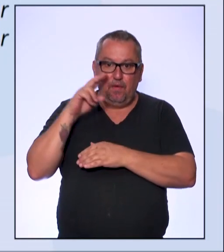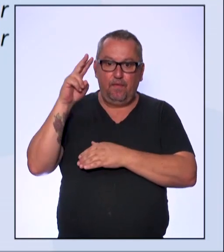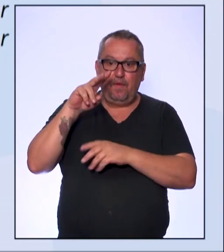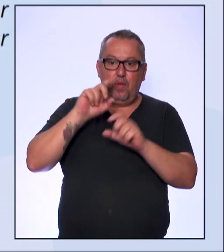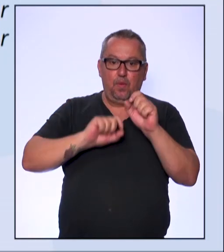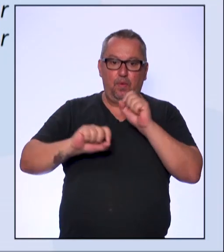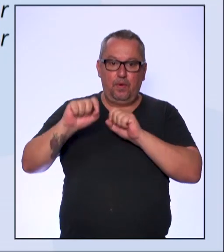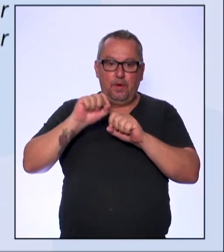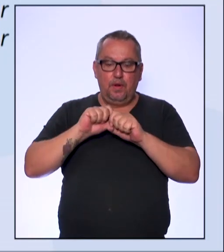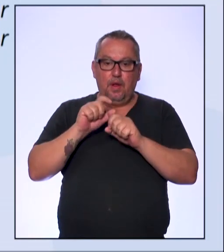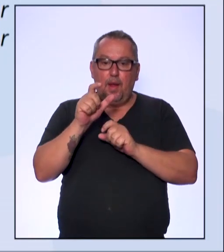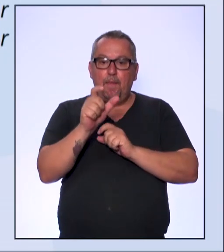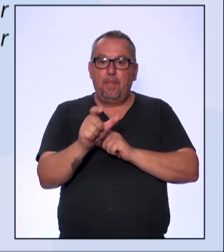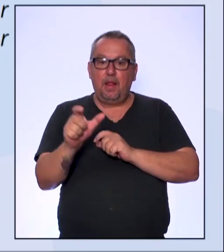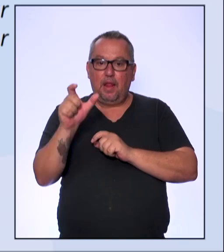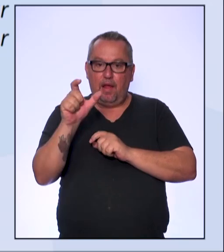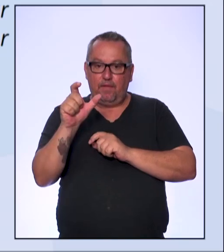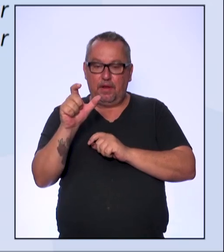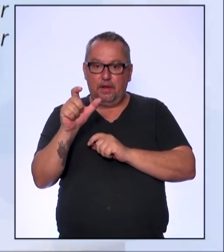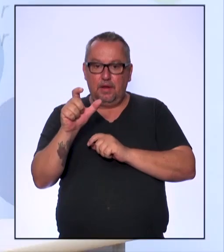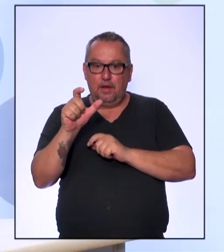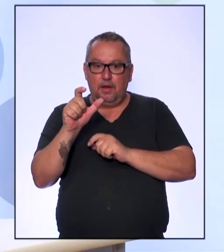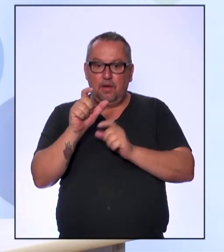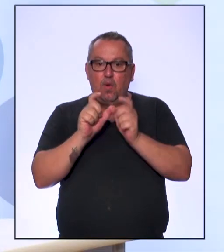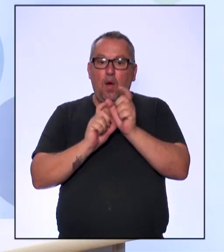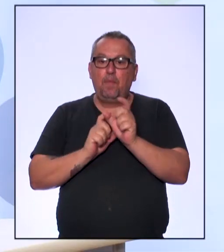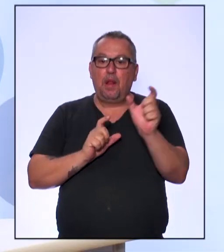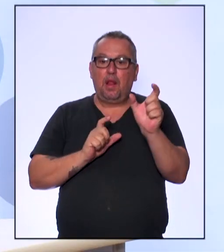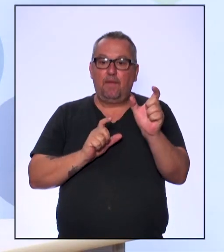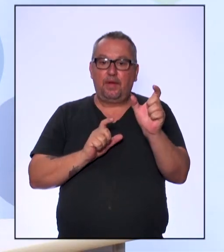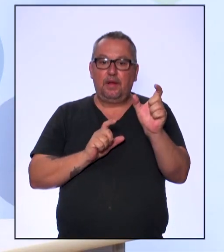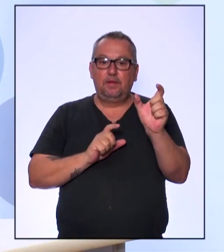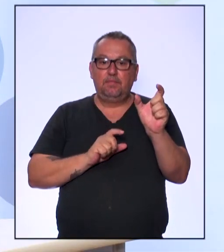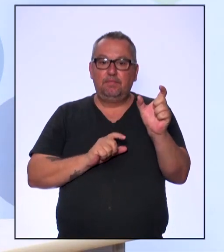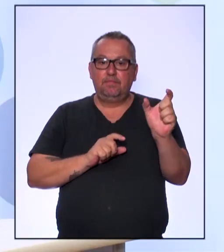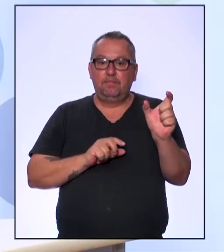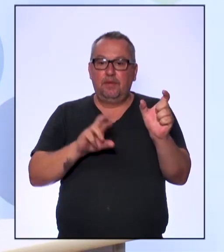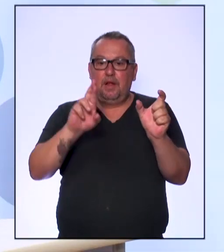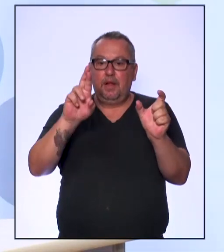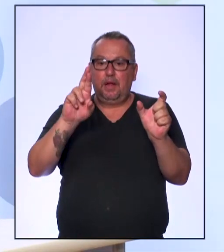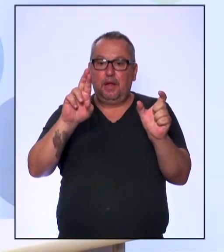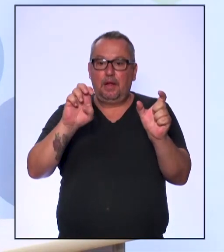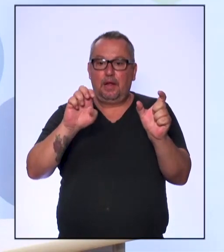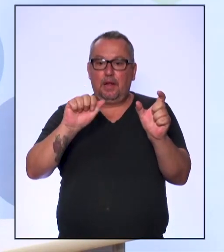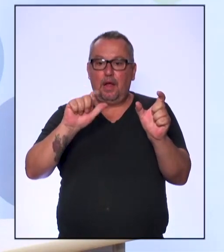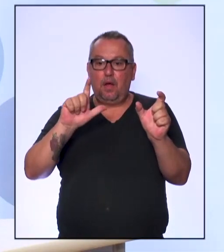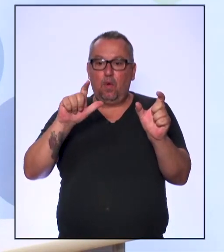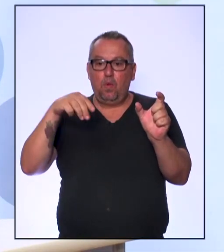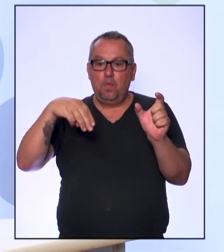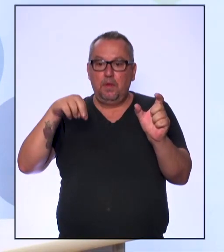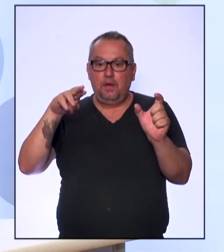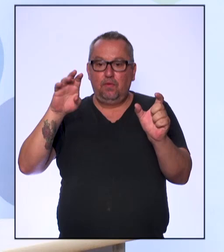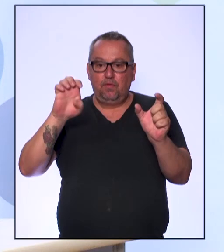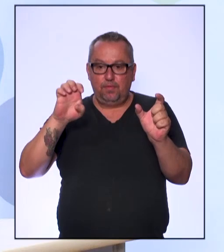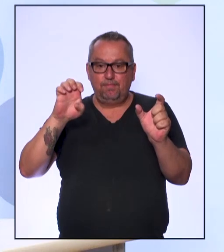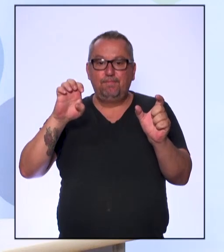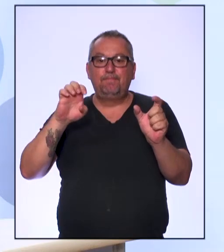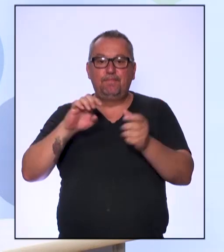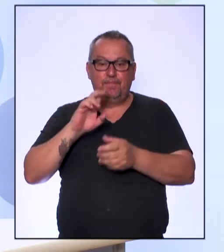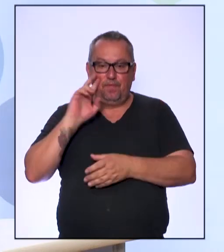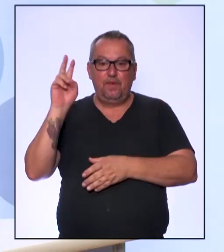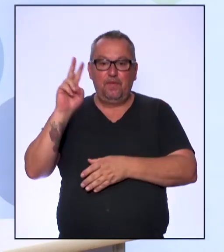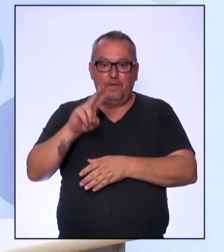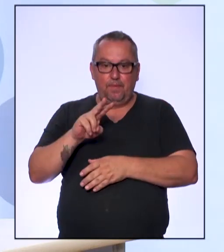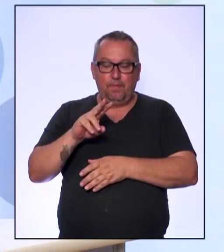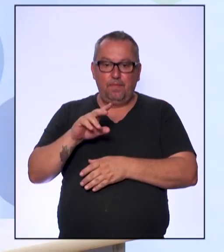considerando a palavra destacada? Qual é a palavra destacada? Realmente, certo? Houve um destaque aí.